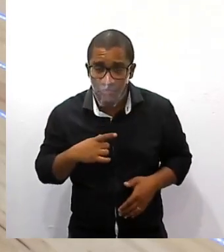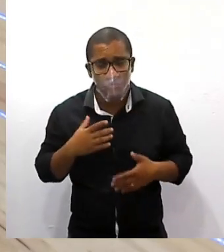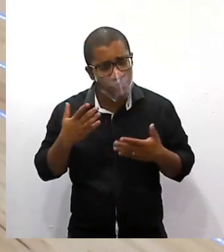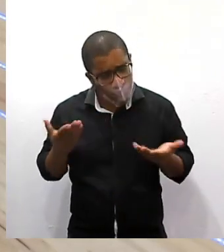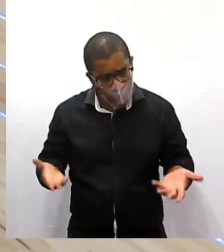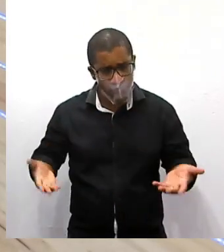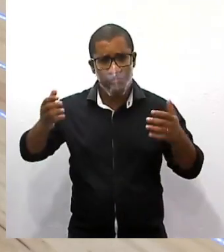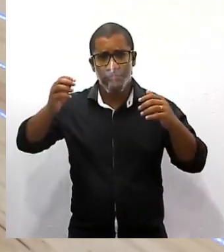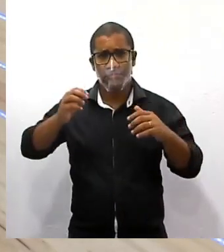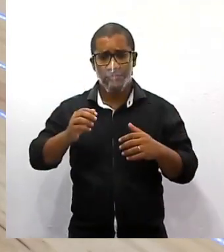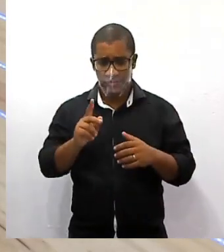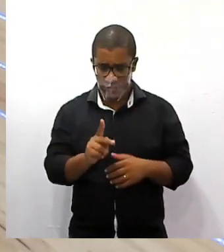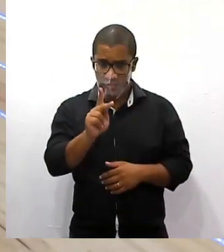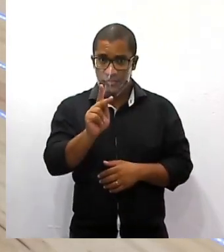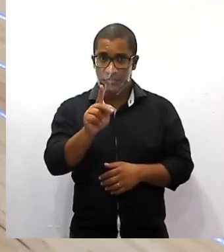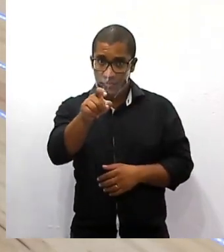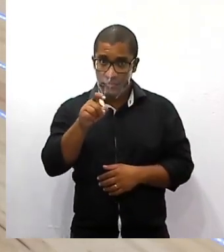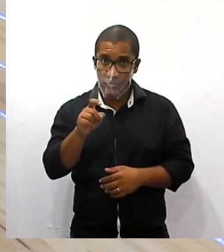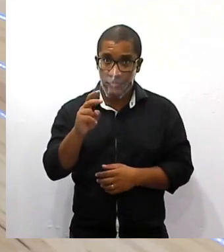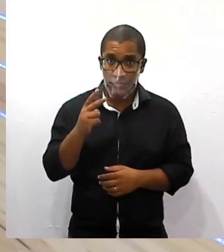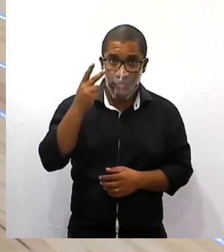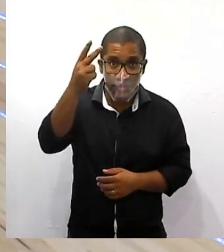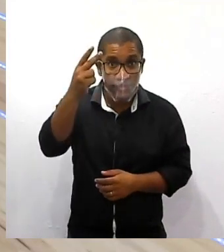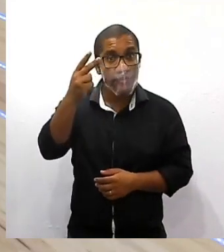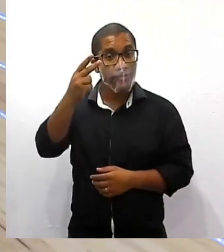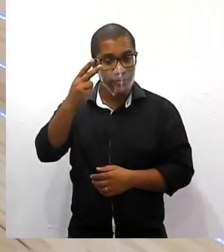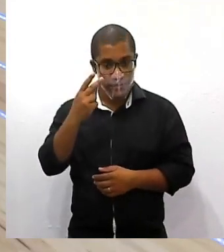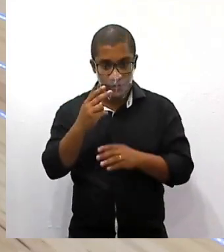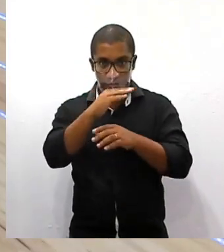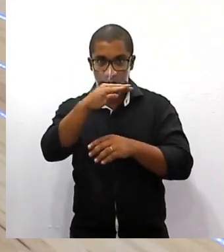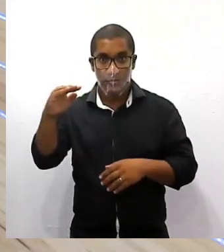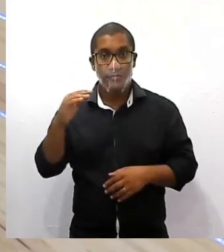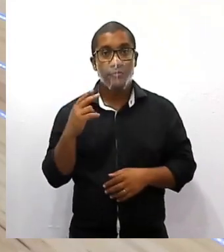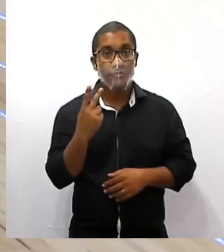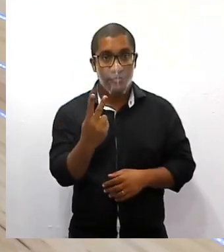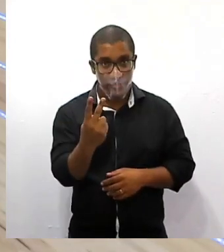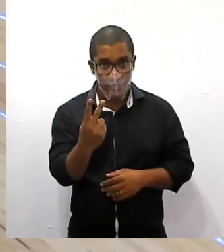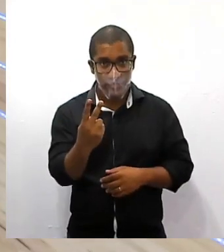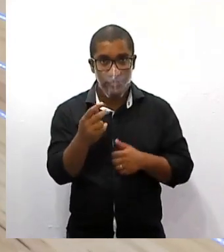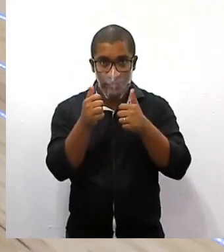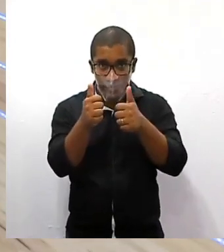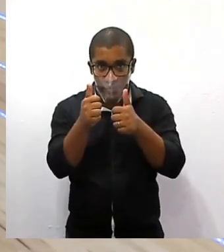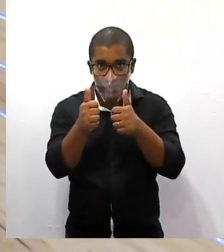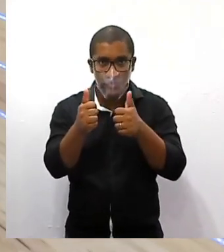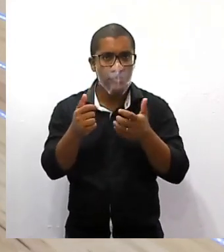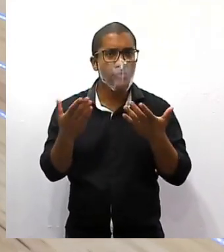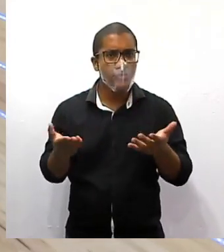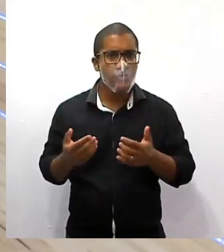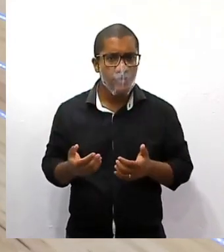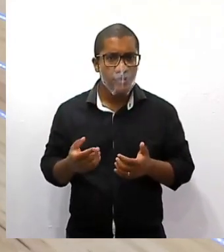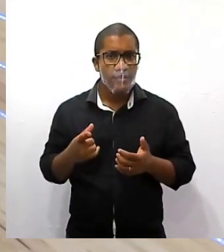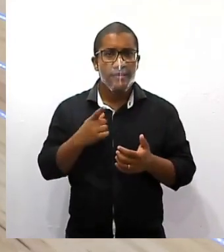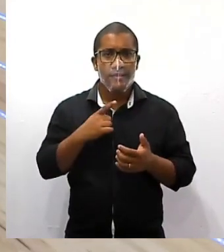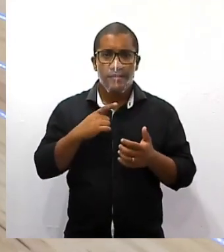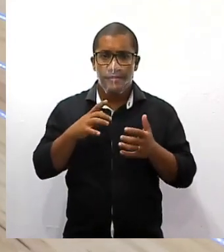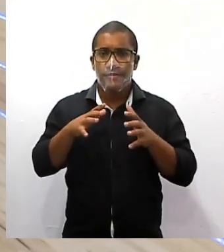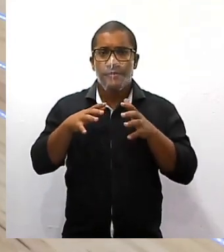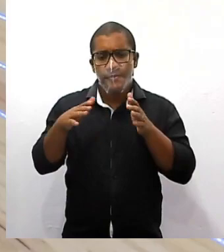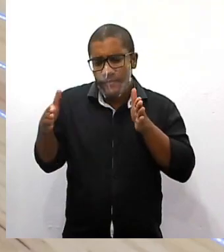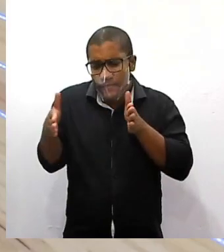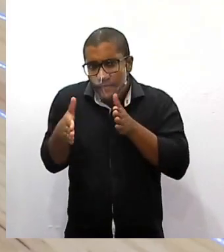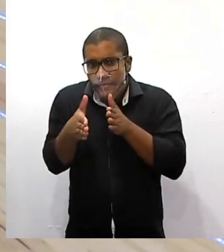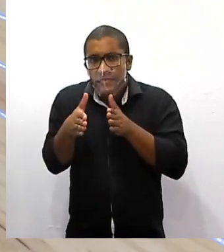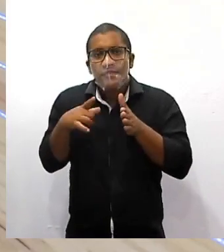mola kx² sobre 2. Ele está aí deformando a mola kx² sobre 2. Então,